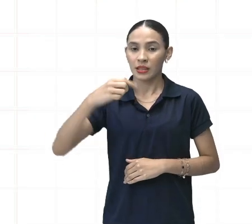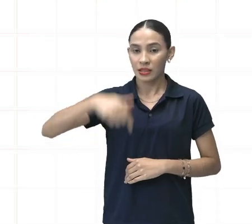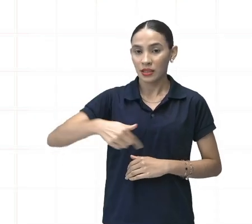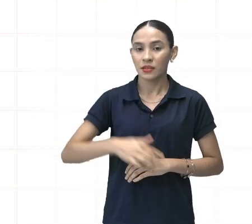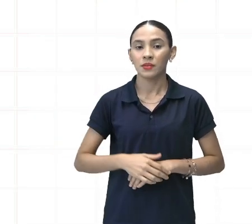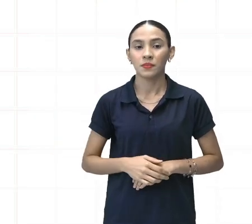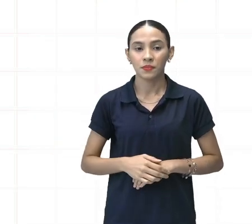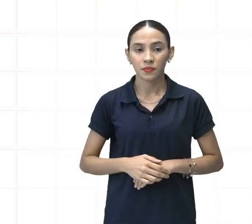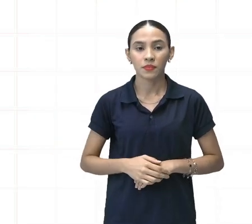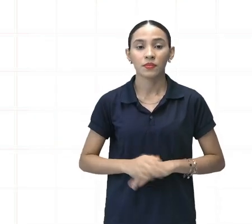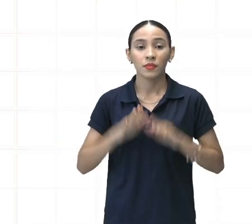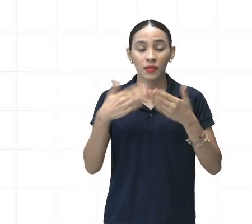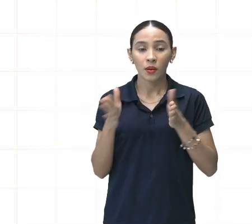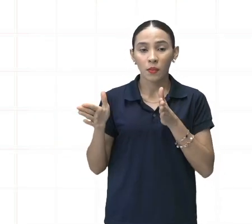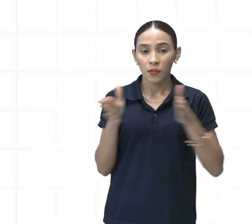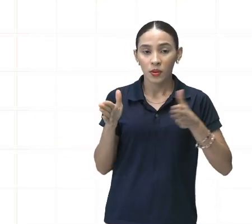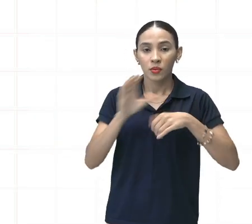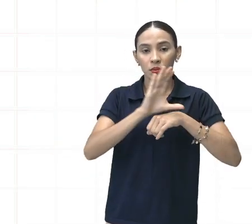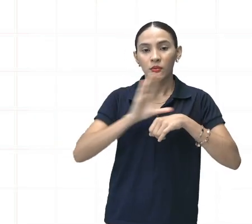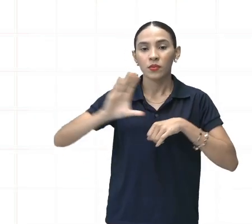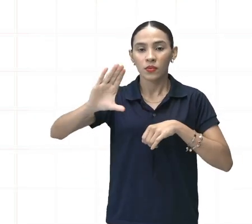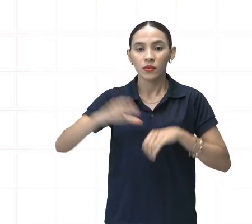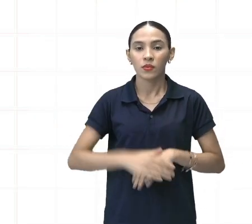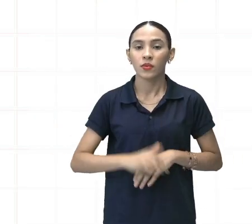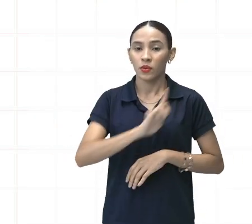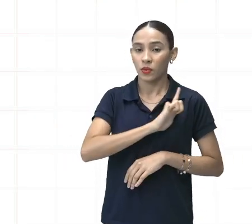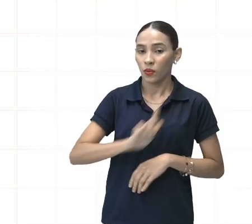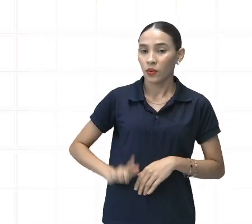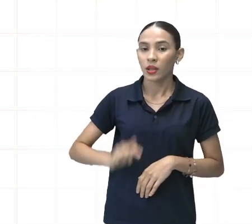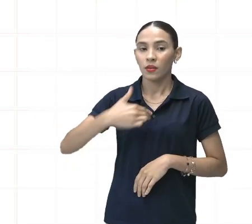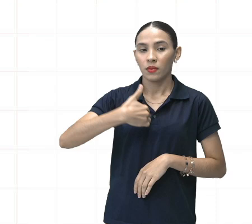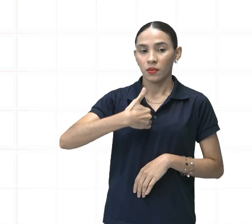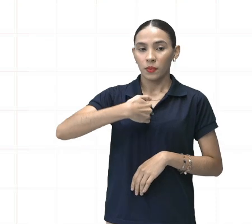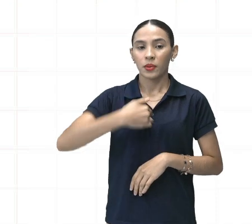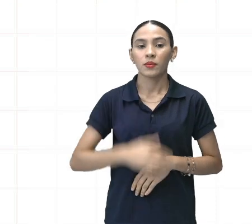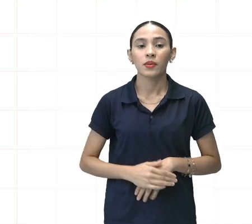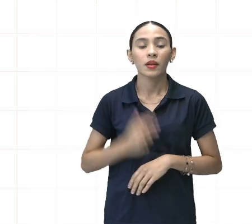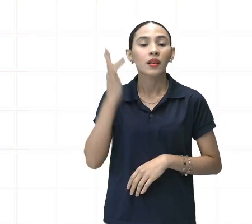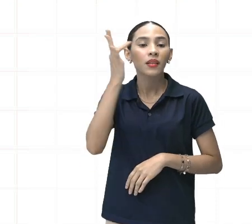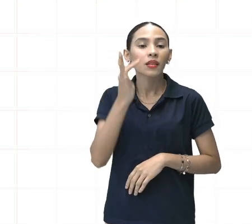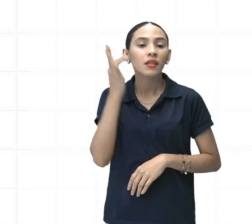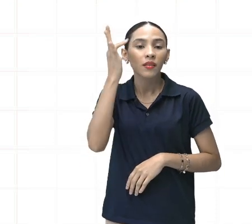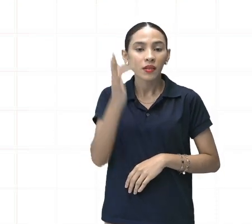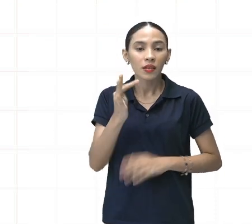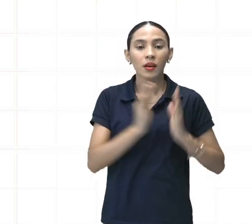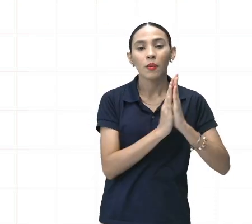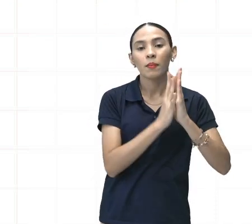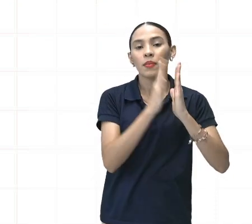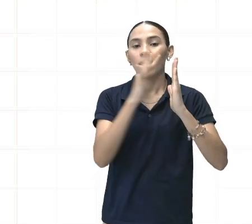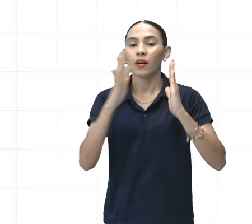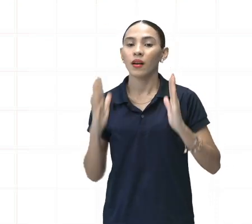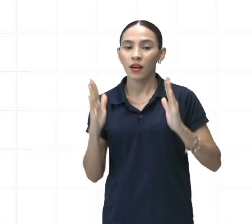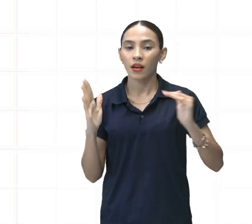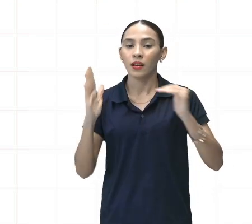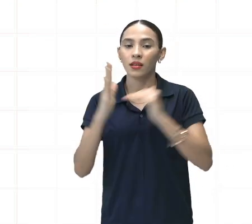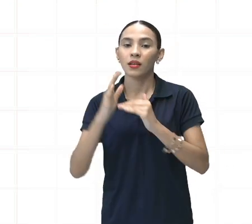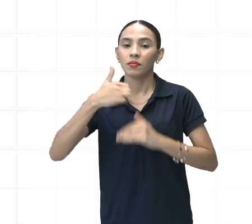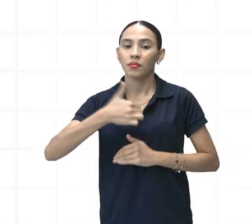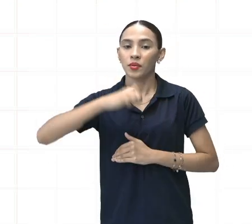1937. Na fase constitucional, o governo de Vargas, em teoria, estender-se-ia